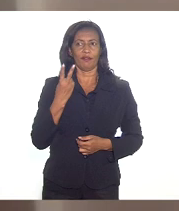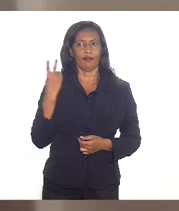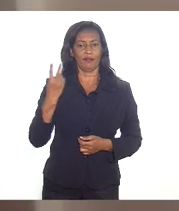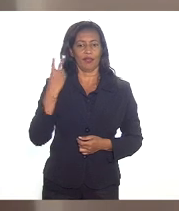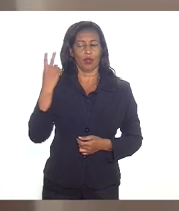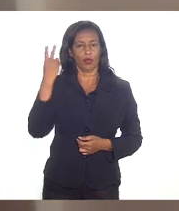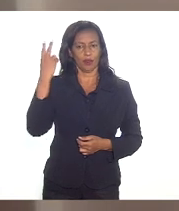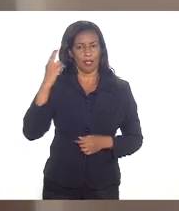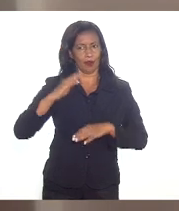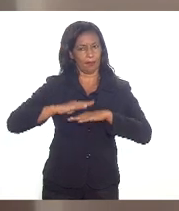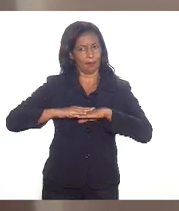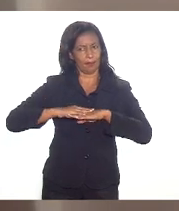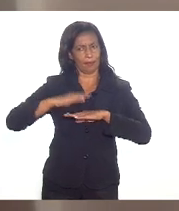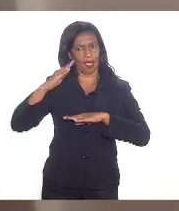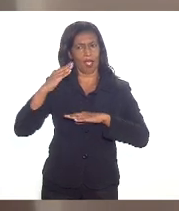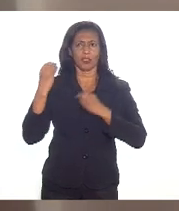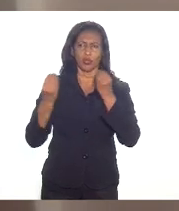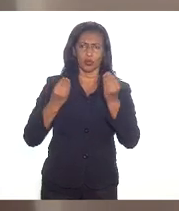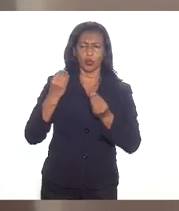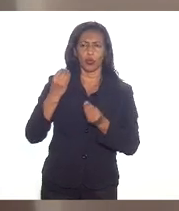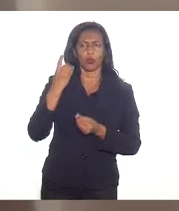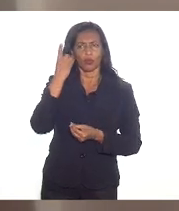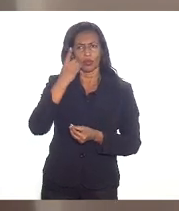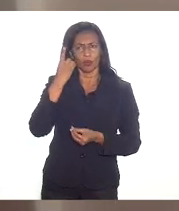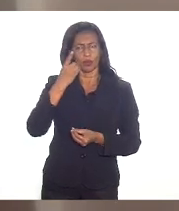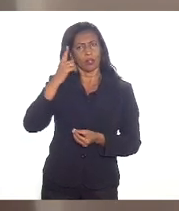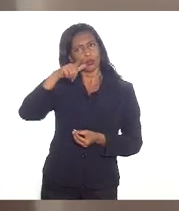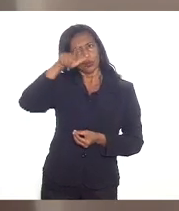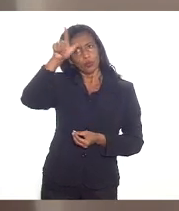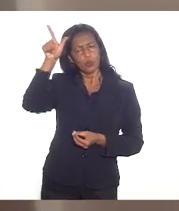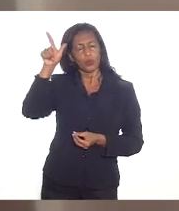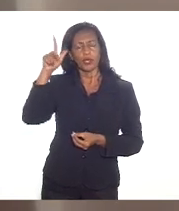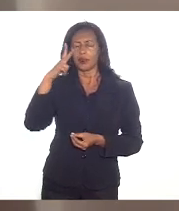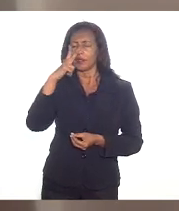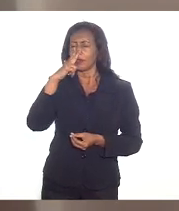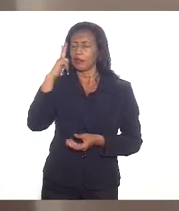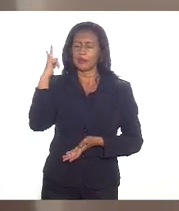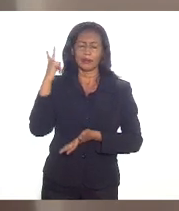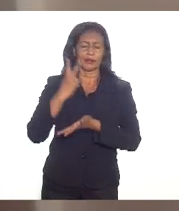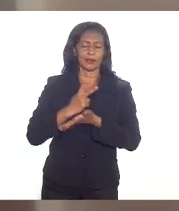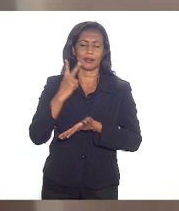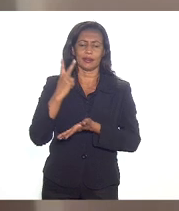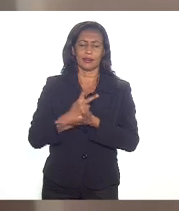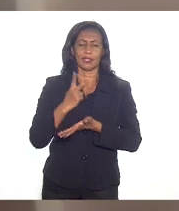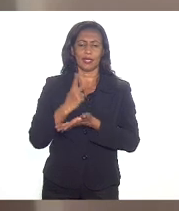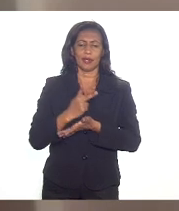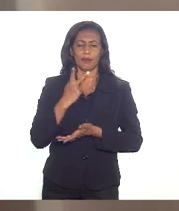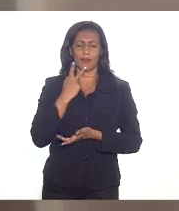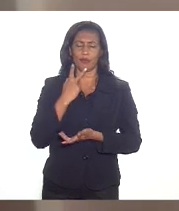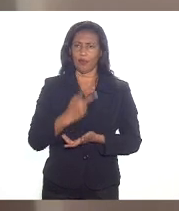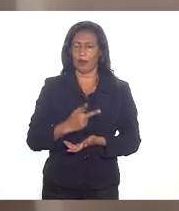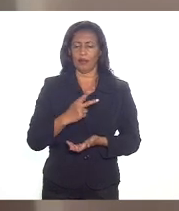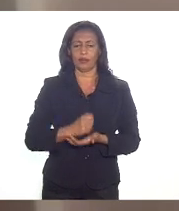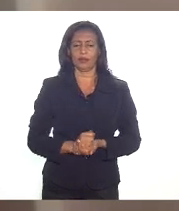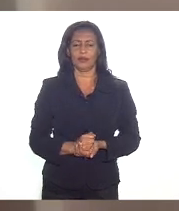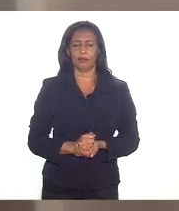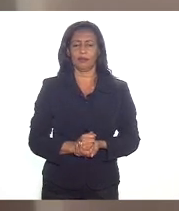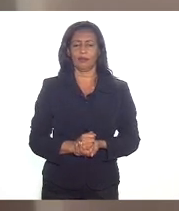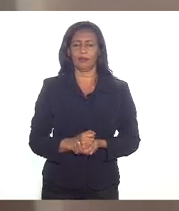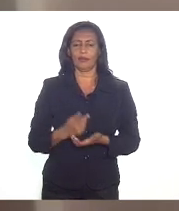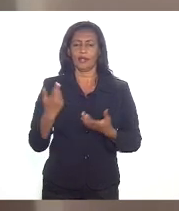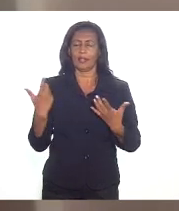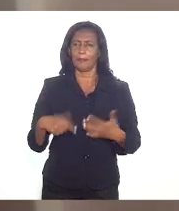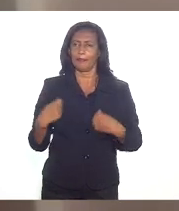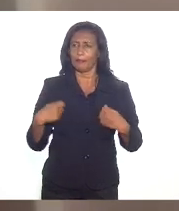planejamento, como o deputado Luiz Paulo não cansa de procurar jogar a luz sobre isso, integrar